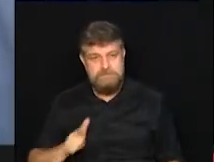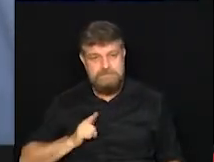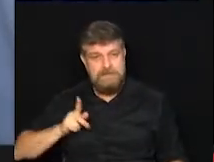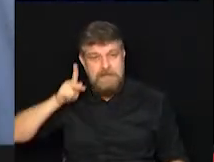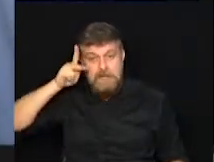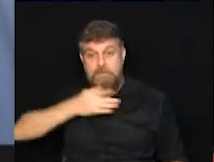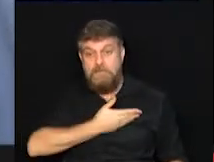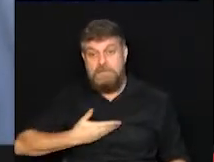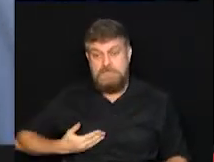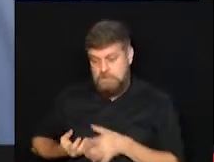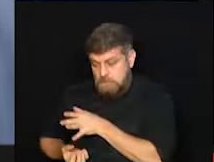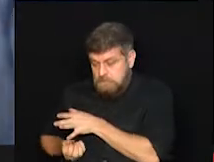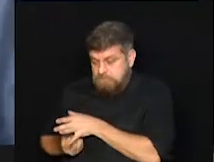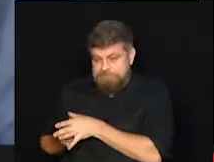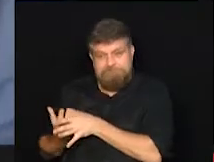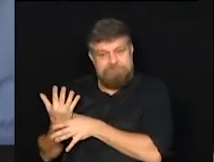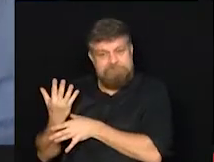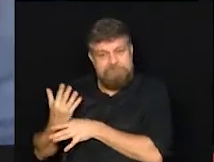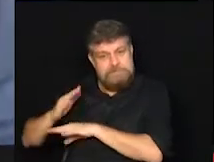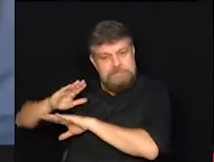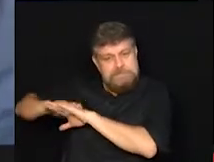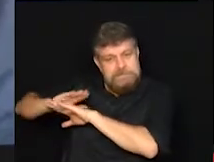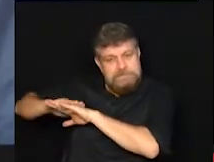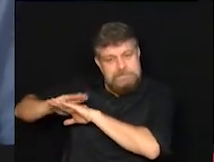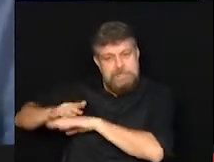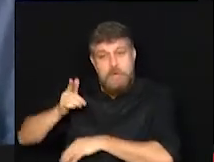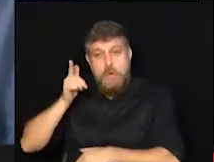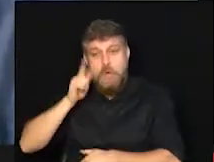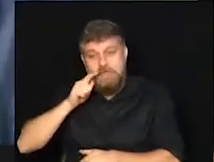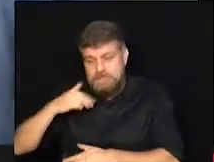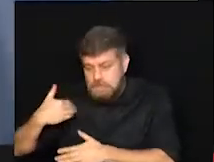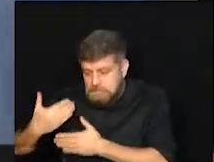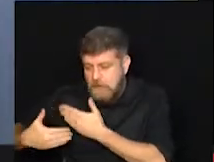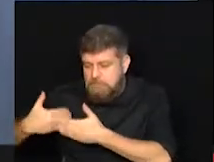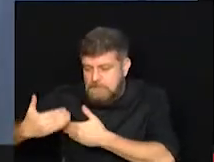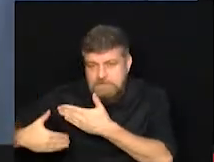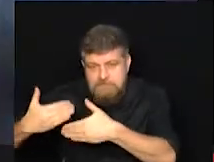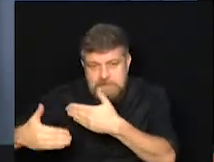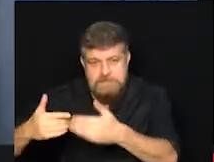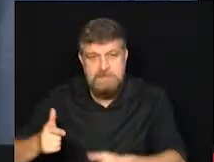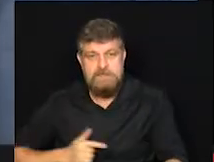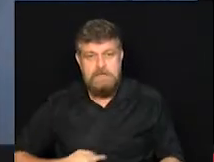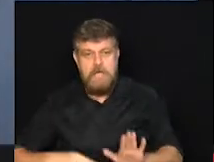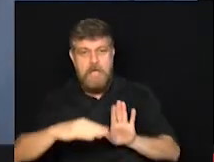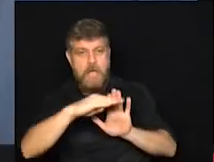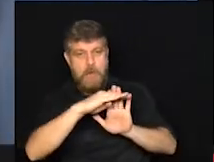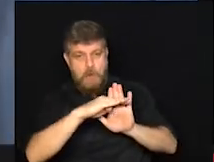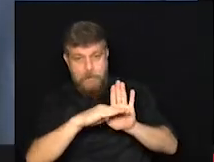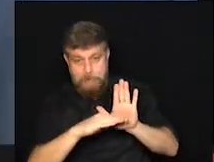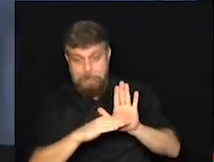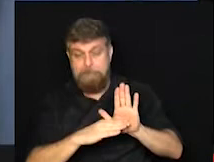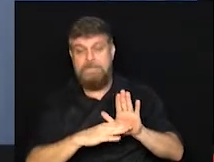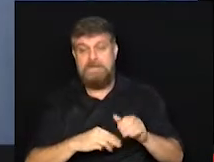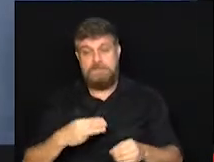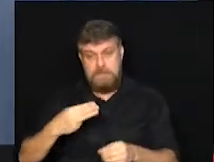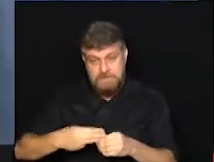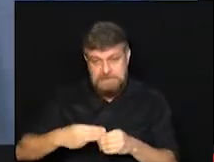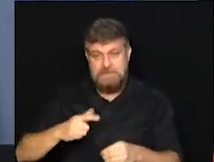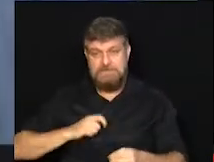política pública foi possível avançarmos, como o plano aí, que é o plano municipal, centro